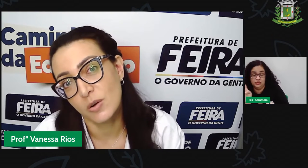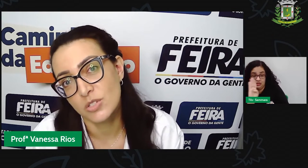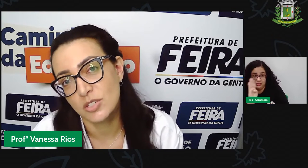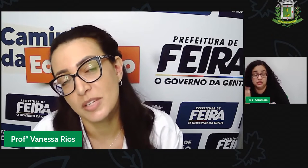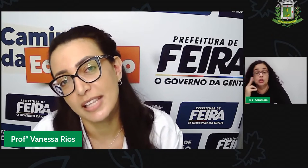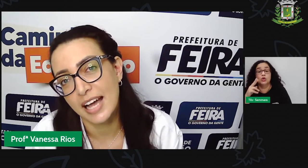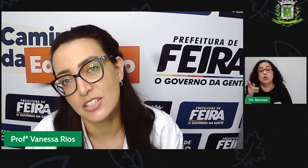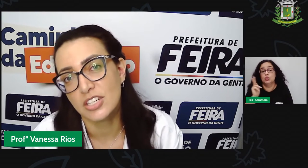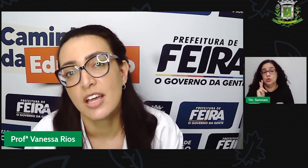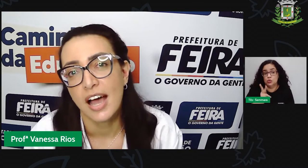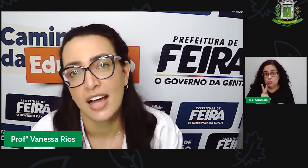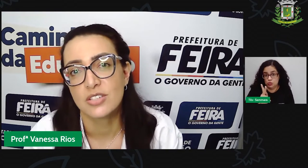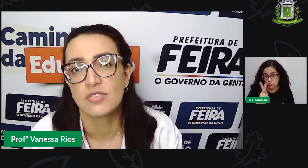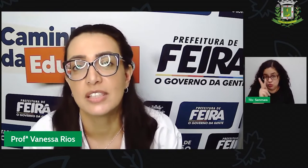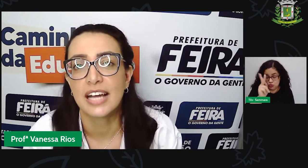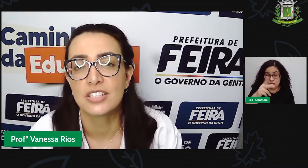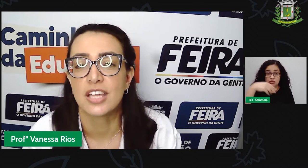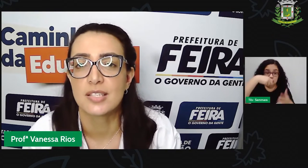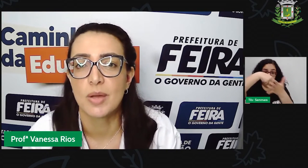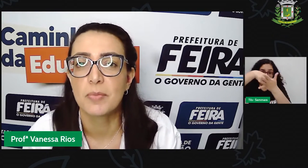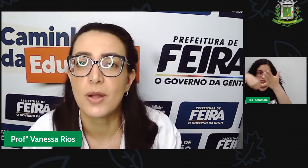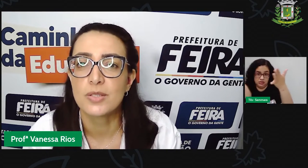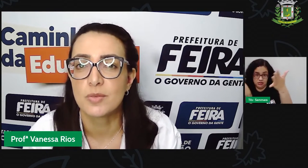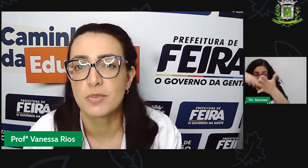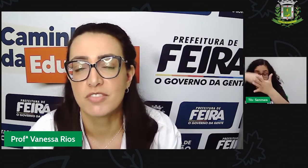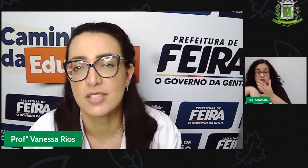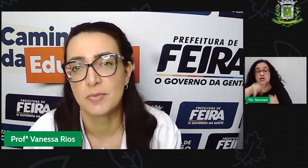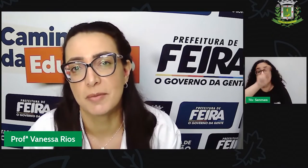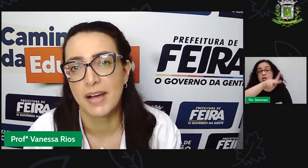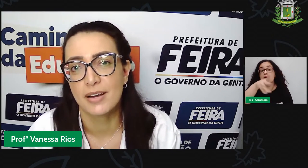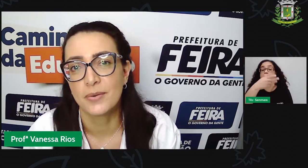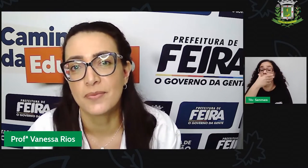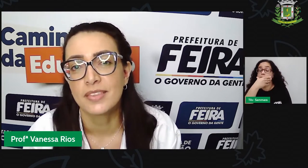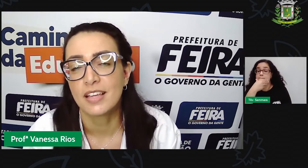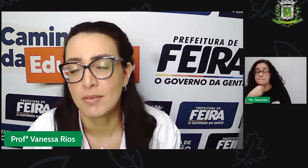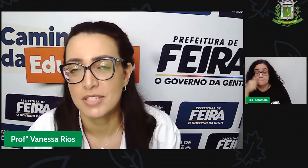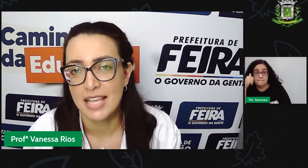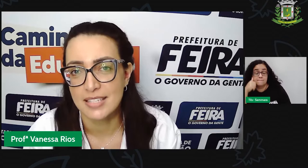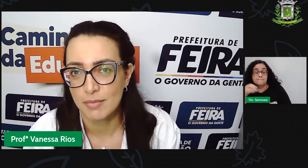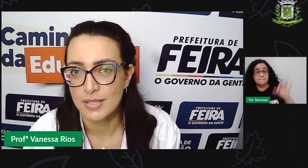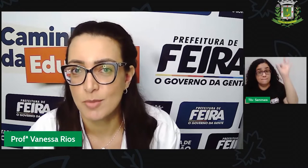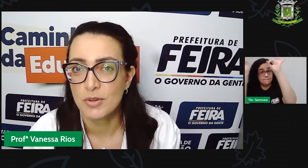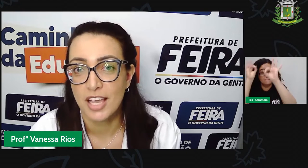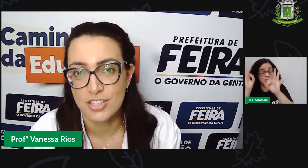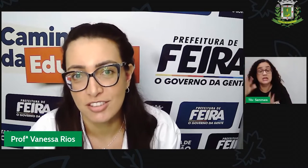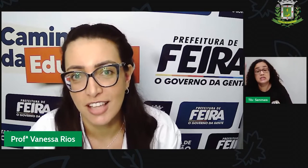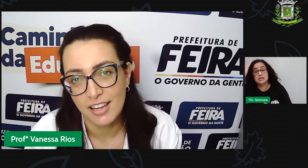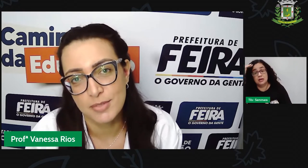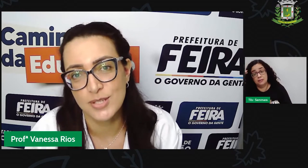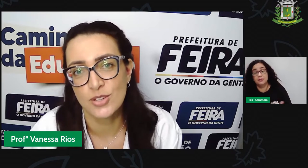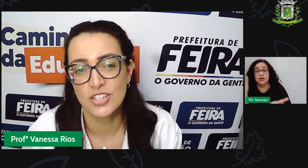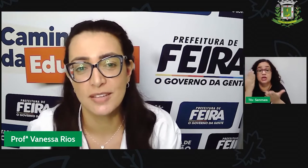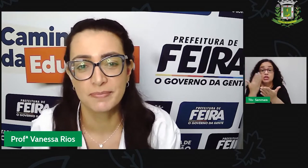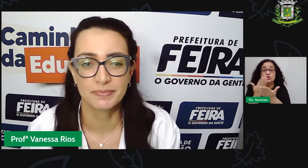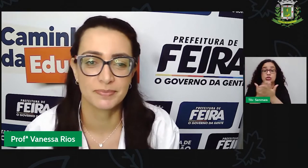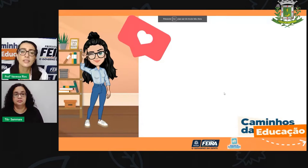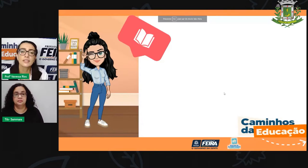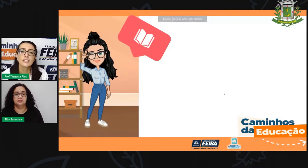dar continuidade à atividade que a sua prova, o seu professor preparou. Então vamos lá saber sobre o que estudaremos